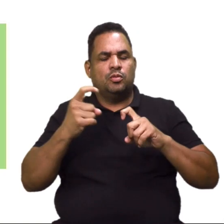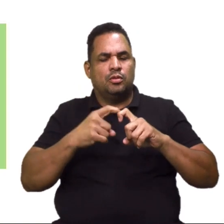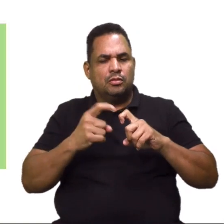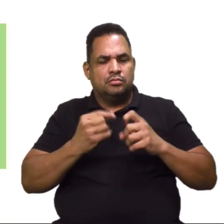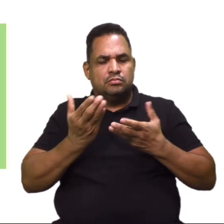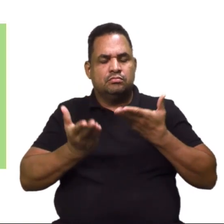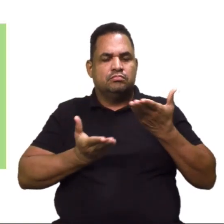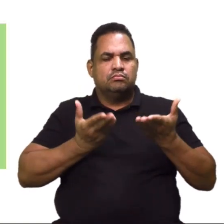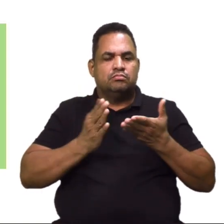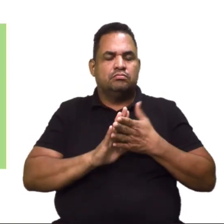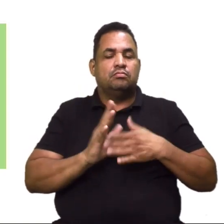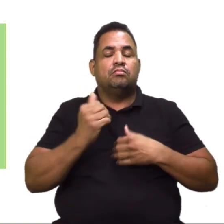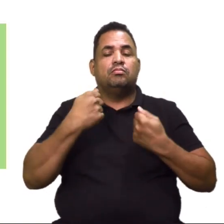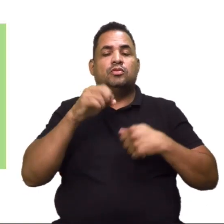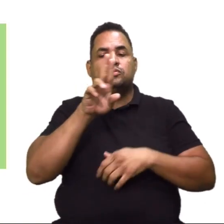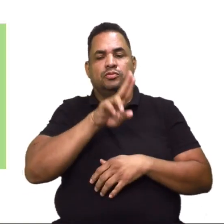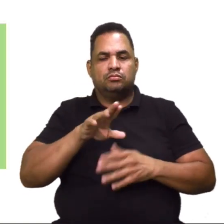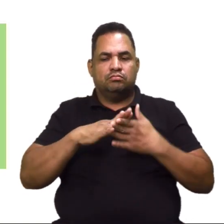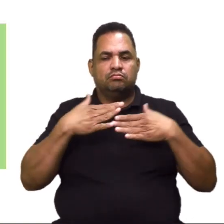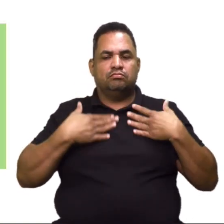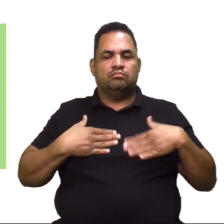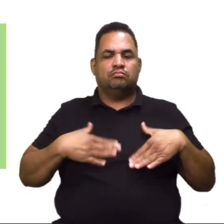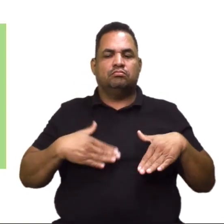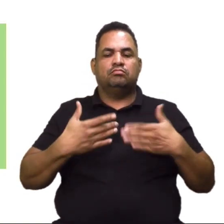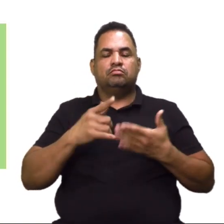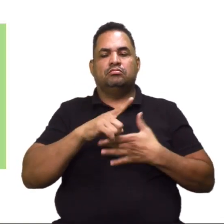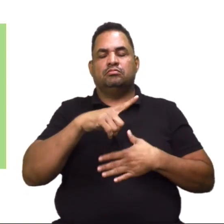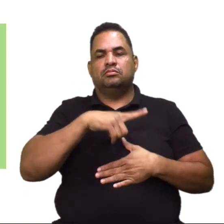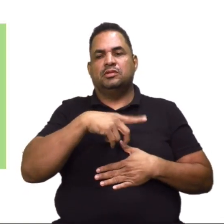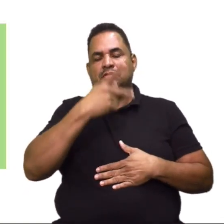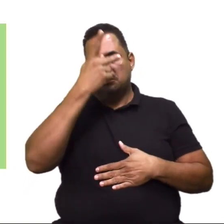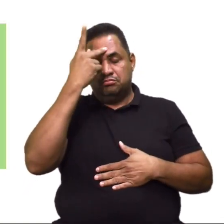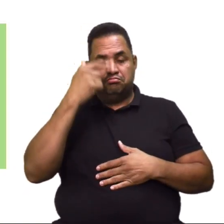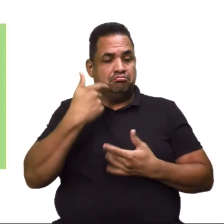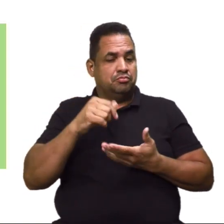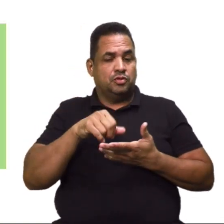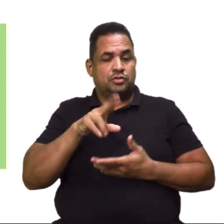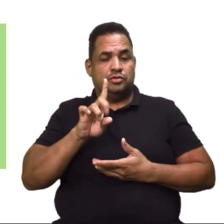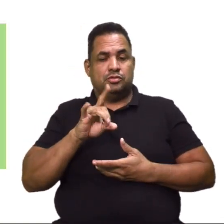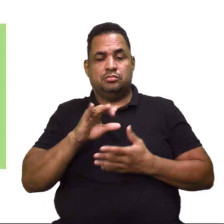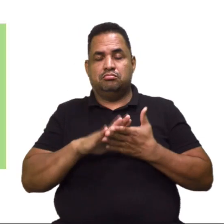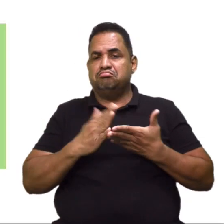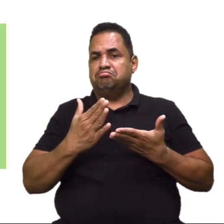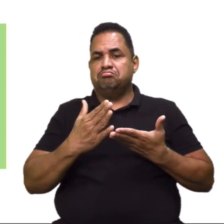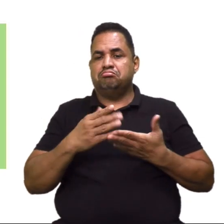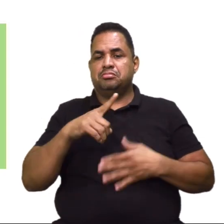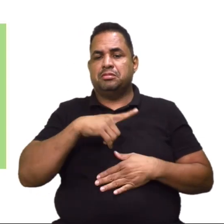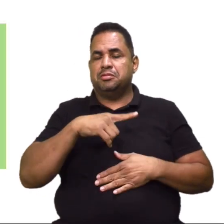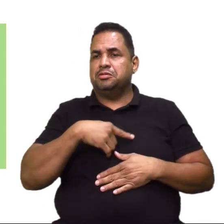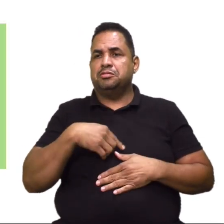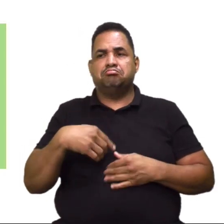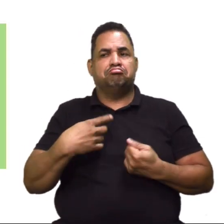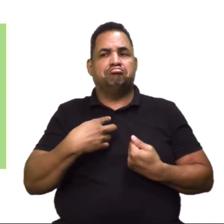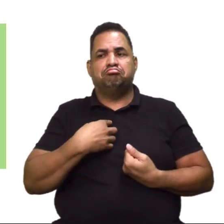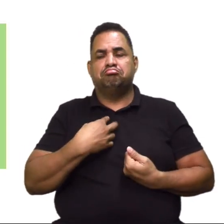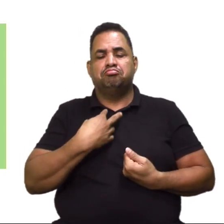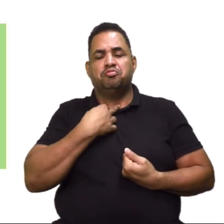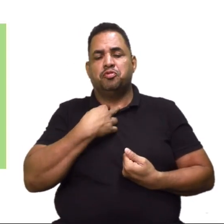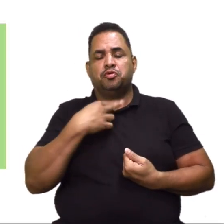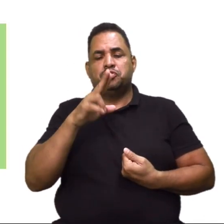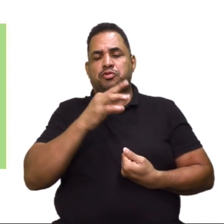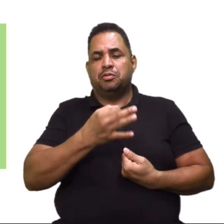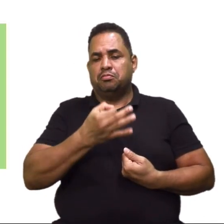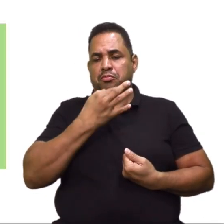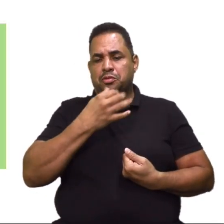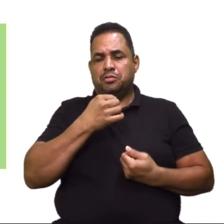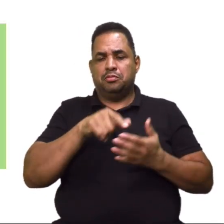eu posso usar tranquilamente. Tem gente que não pode usar DIU, tem gente que não se dá com as pílulas anticoncepcionais, tá bom?